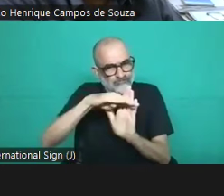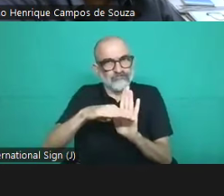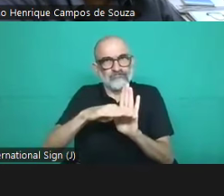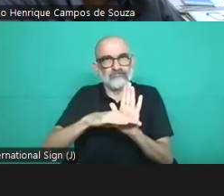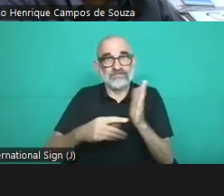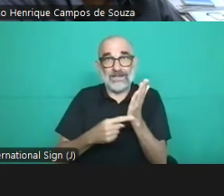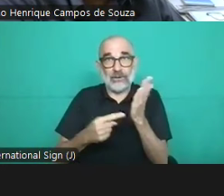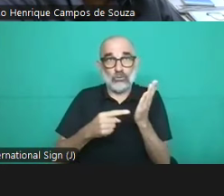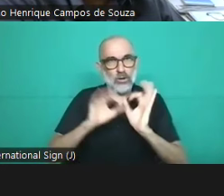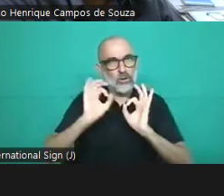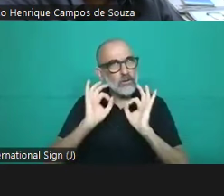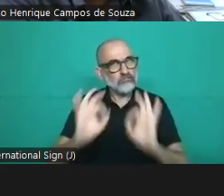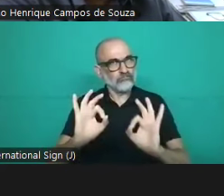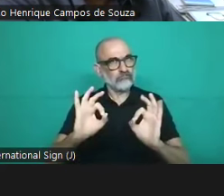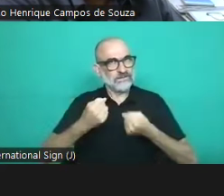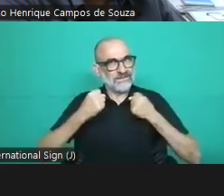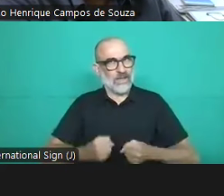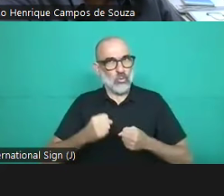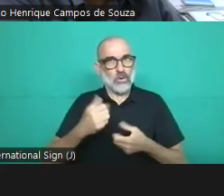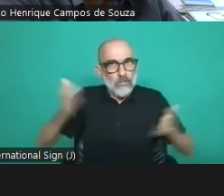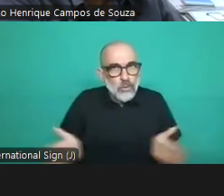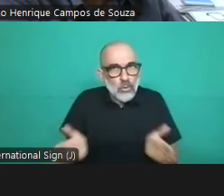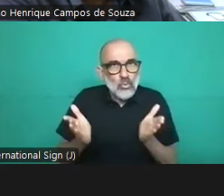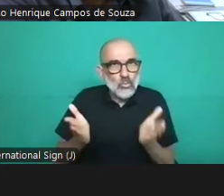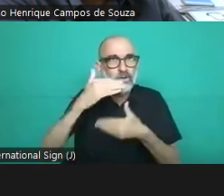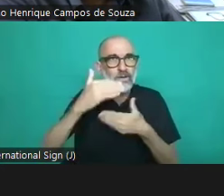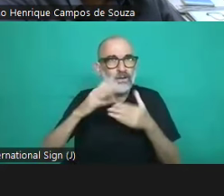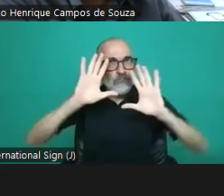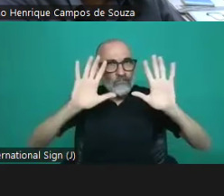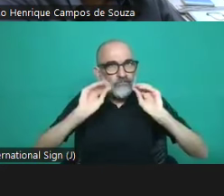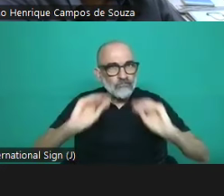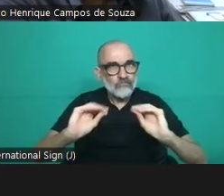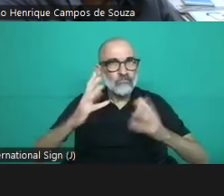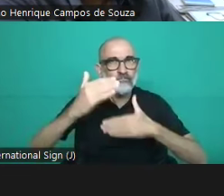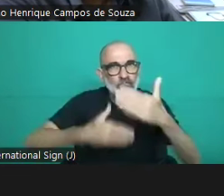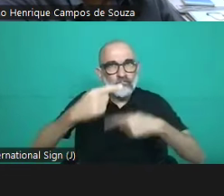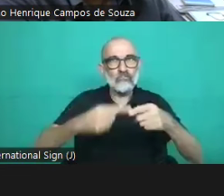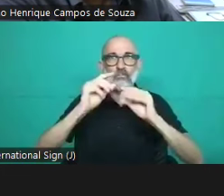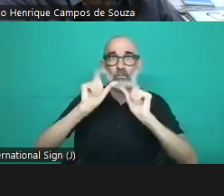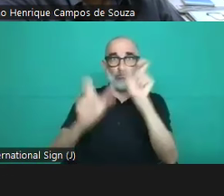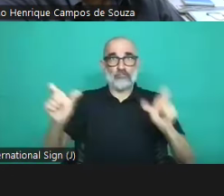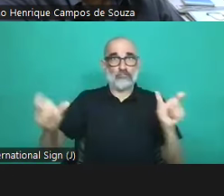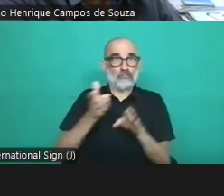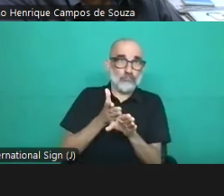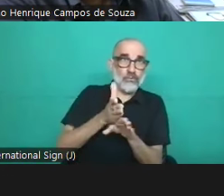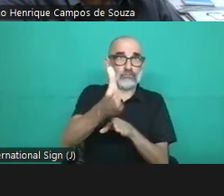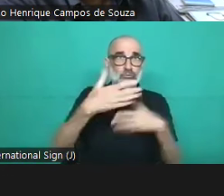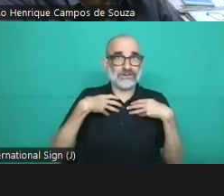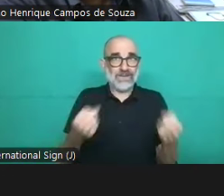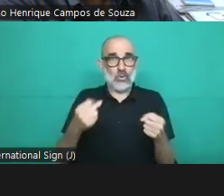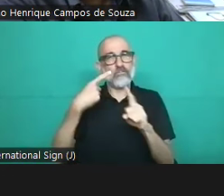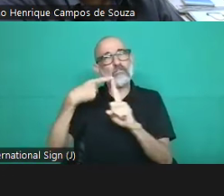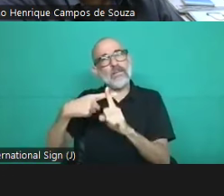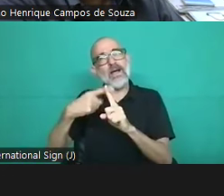saúde e desenvolver sistemas que facilitem a comunicação e intercâmbio de informação precisa e